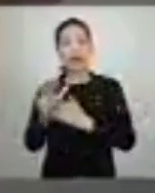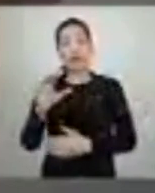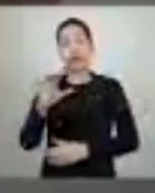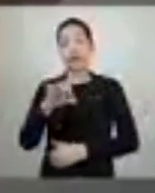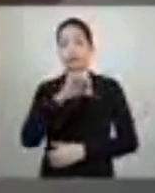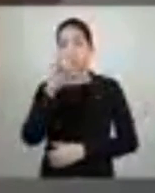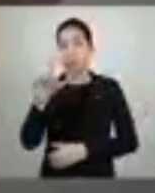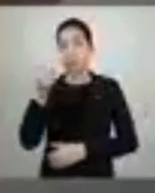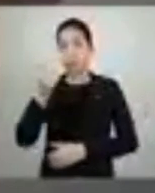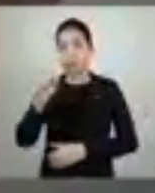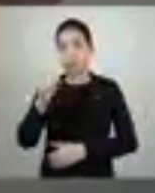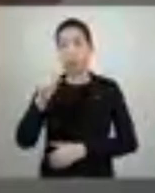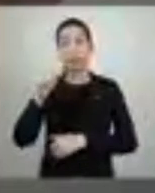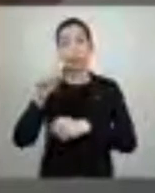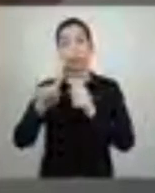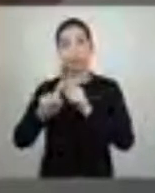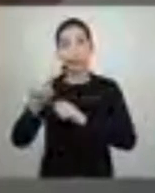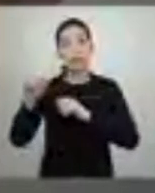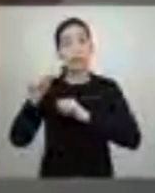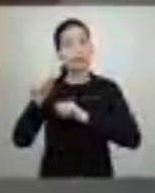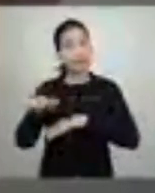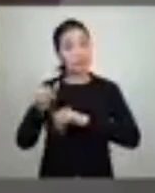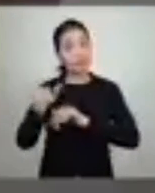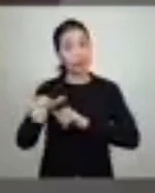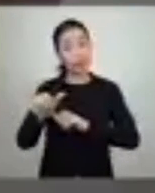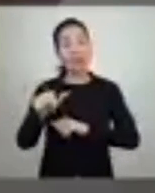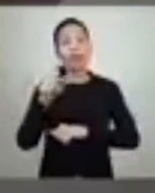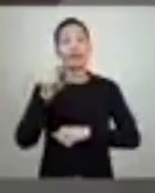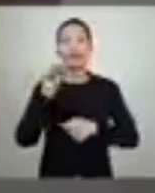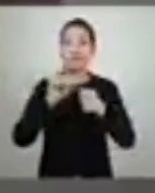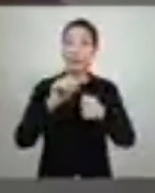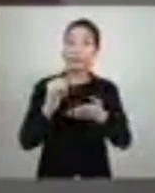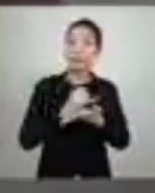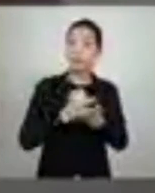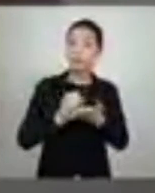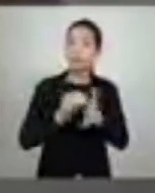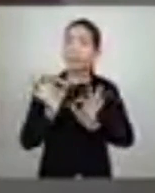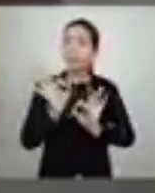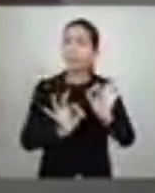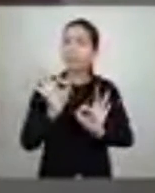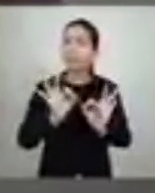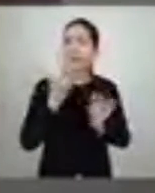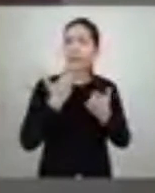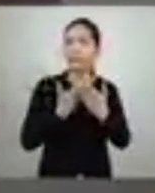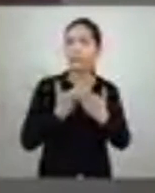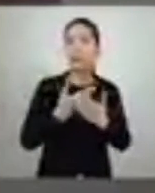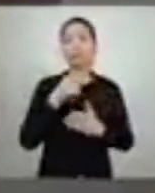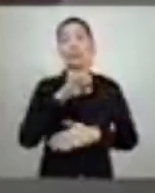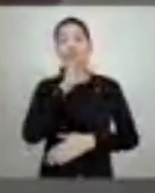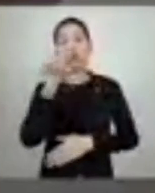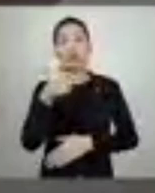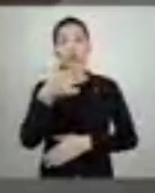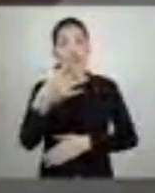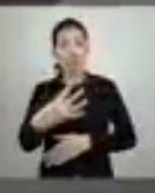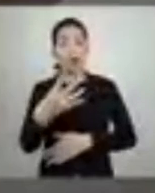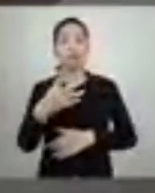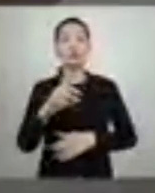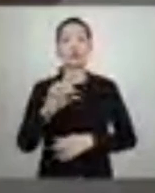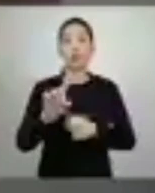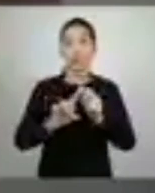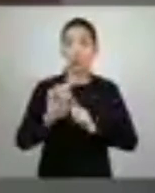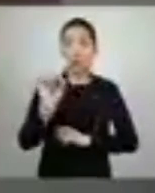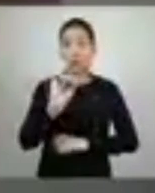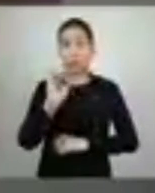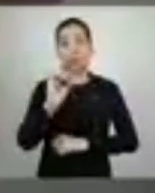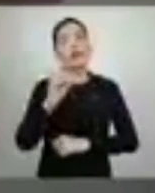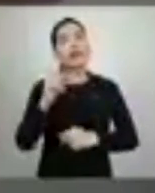de setembro. Se inscreva nesse período, se prepare para dia 24 de outubro você fazer uma grande prova e vir